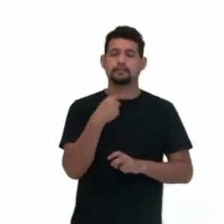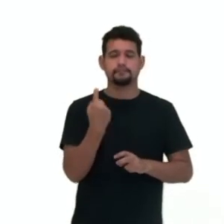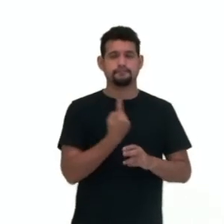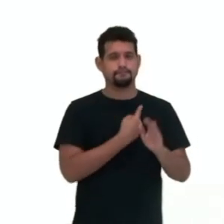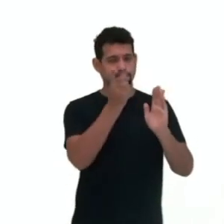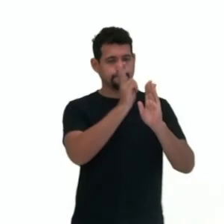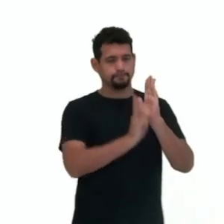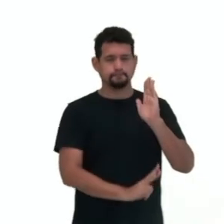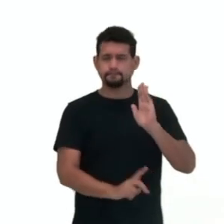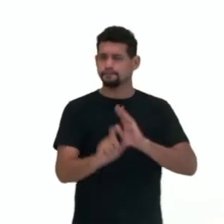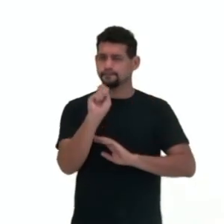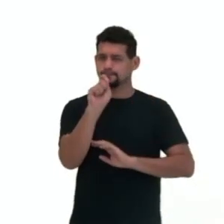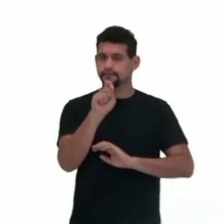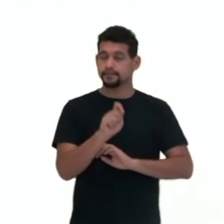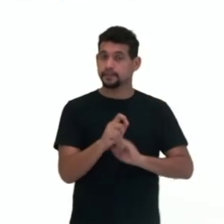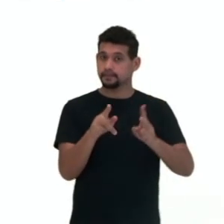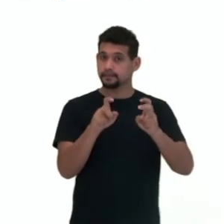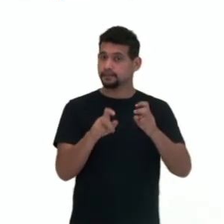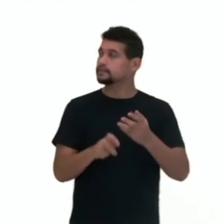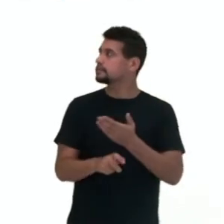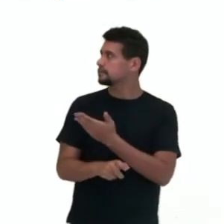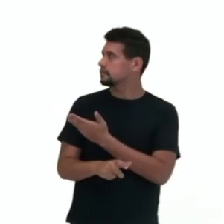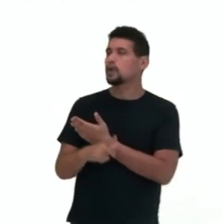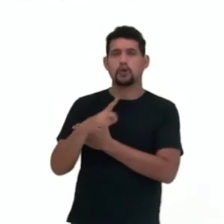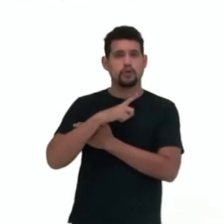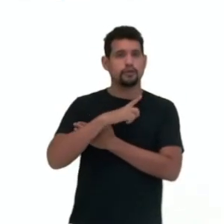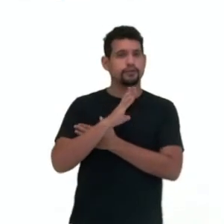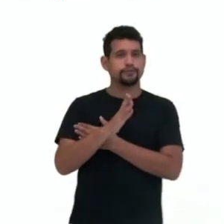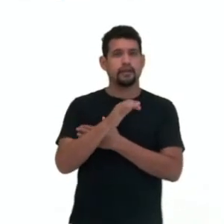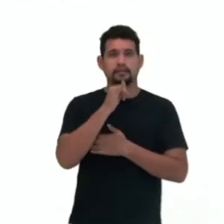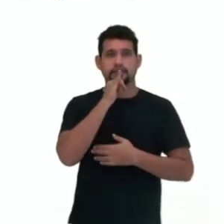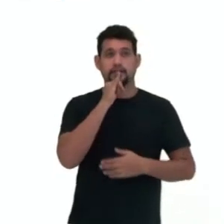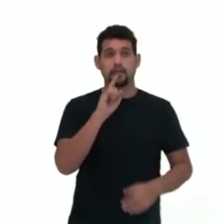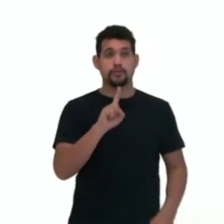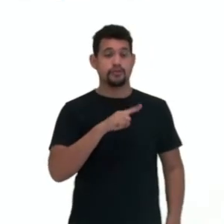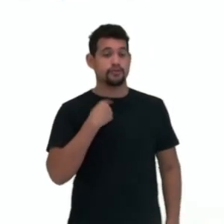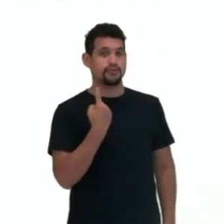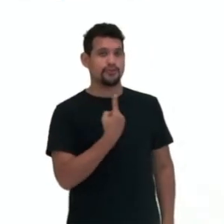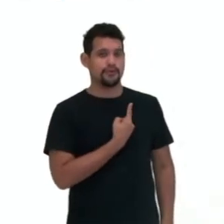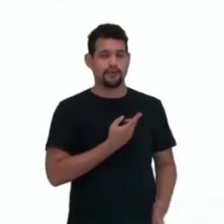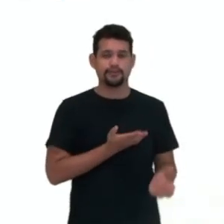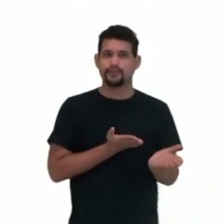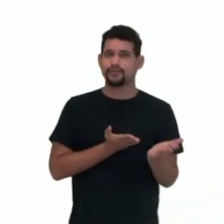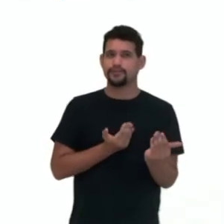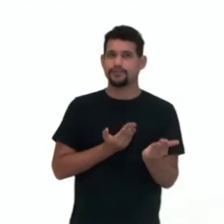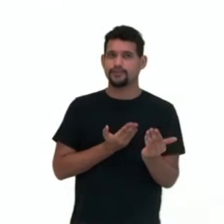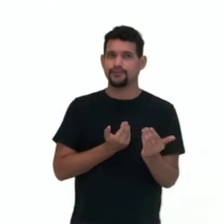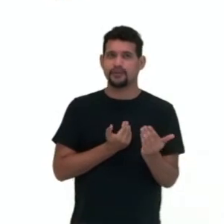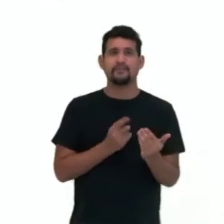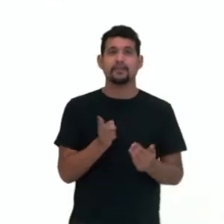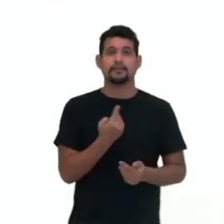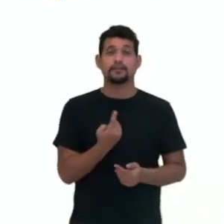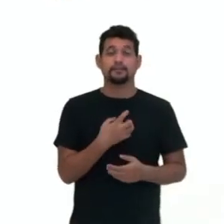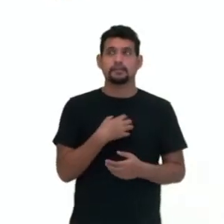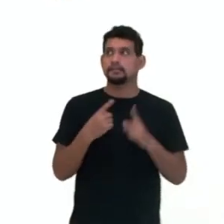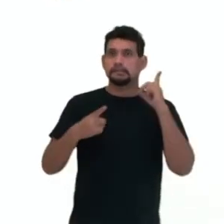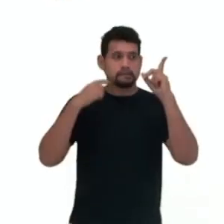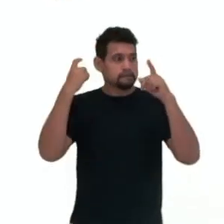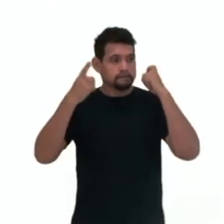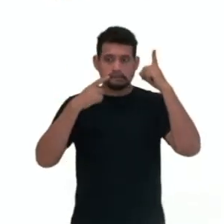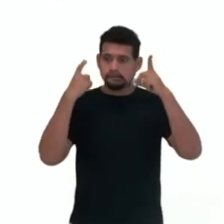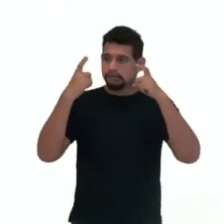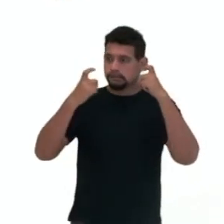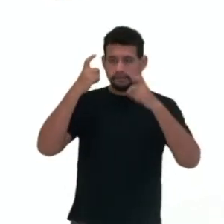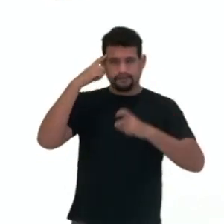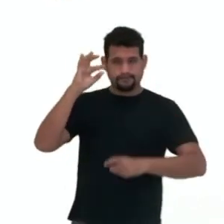leitura? Olha aqui, eu tenho aqui, ó. Nós, os jovens, estamos profundamente preocupados com o